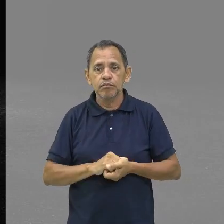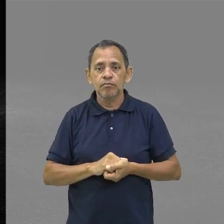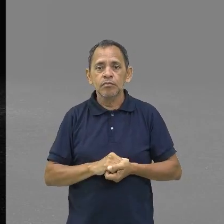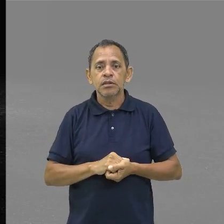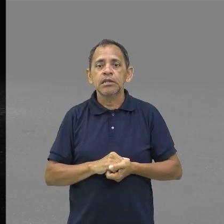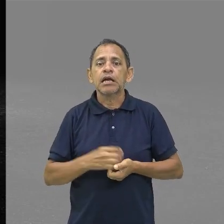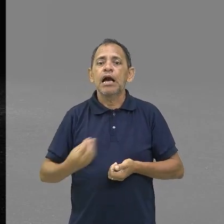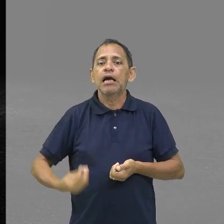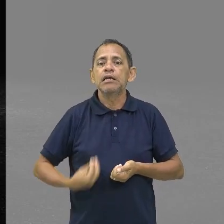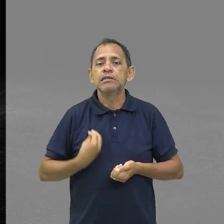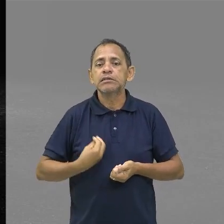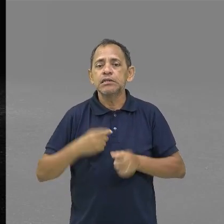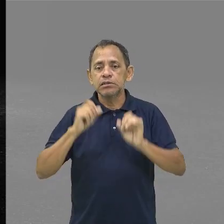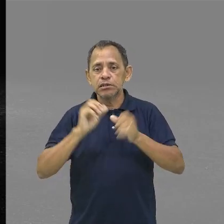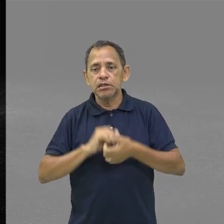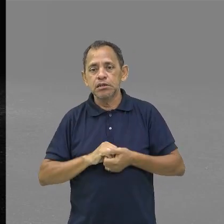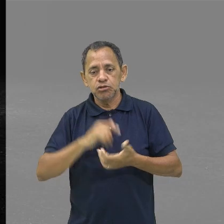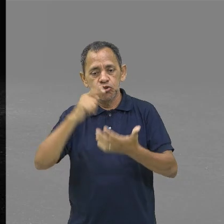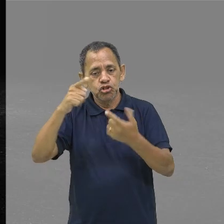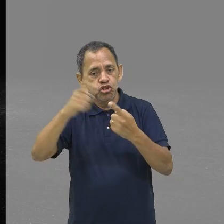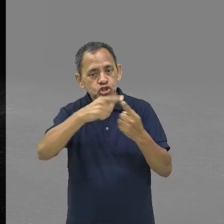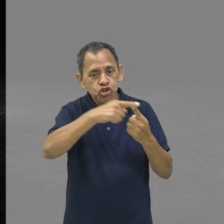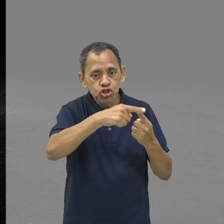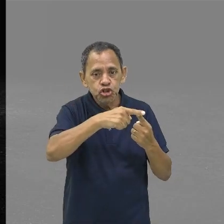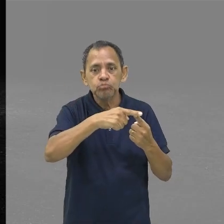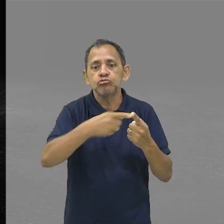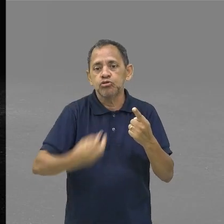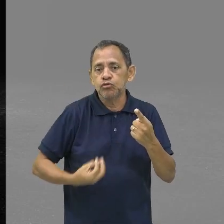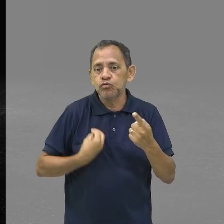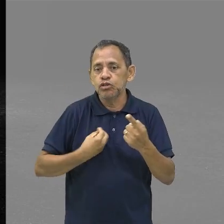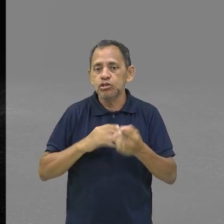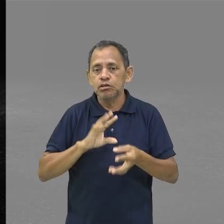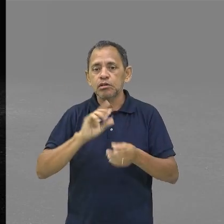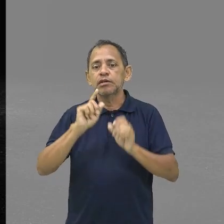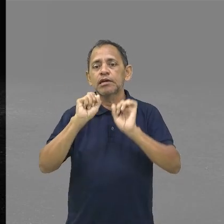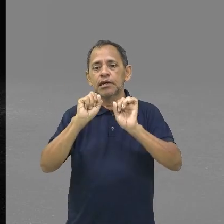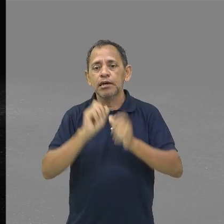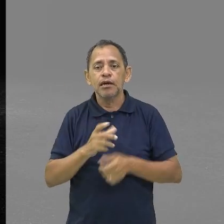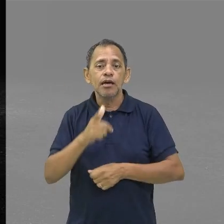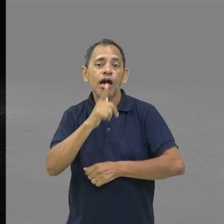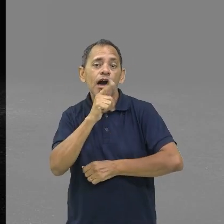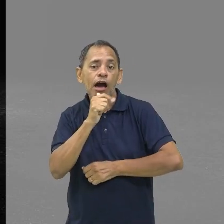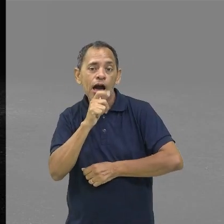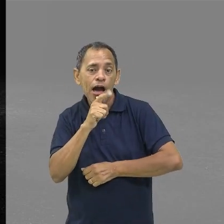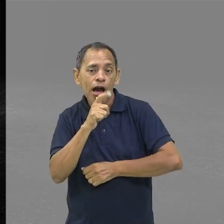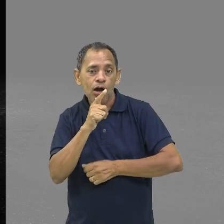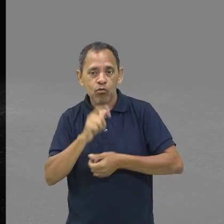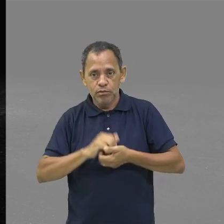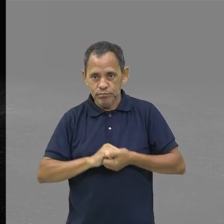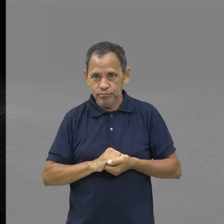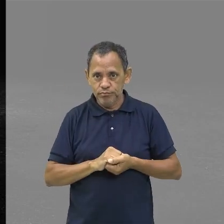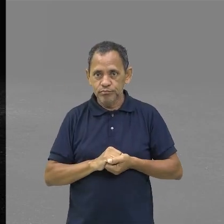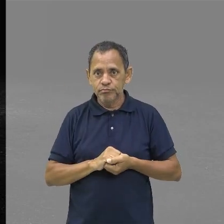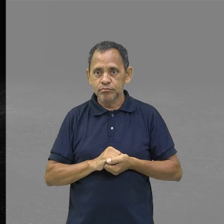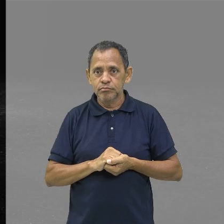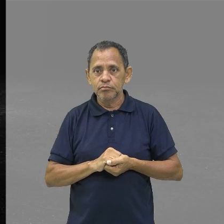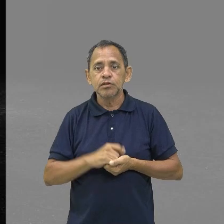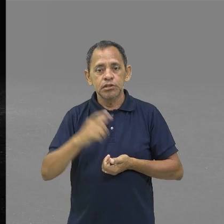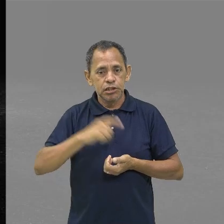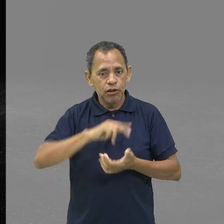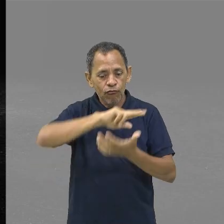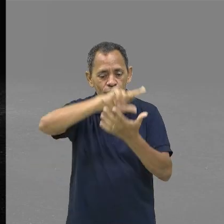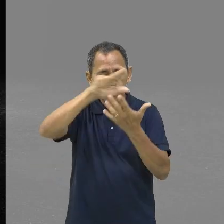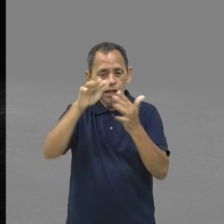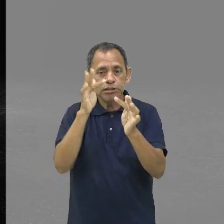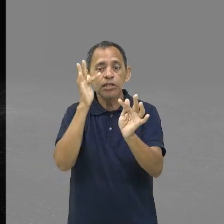de todas essas formas de vida é o nosso componente de água. E a água, ela exerce variadas funções